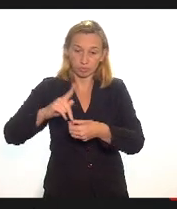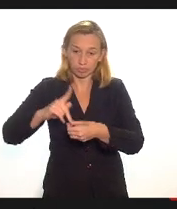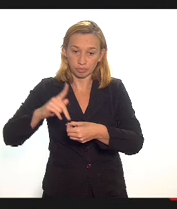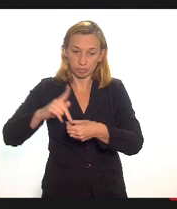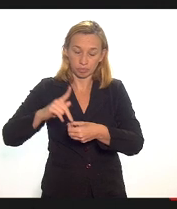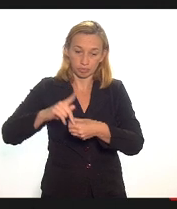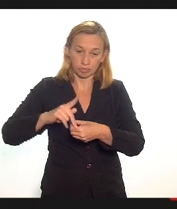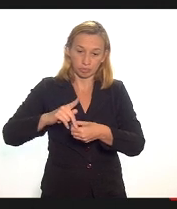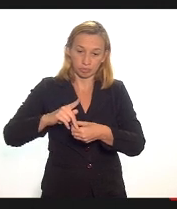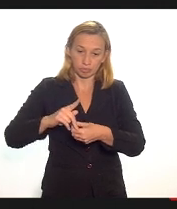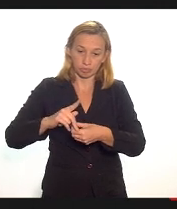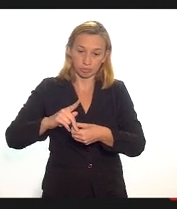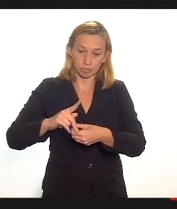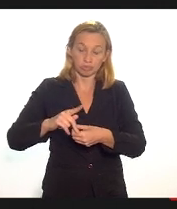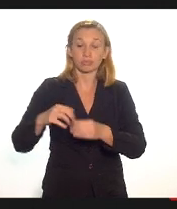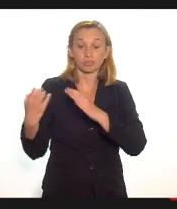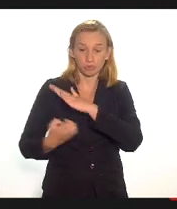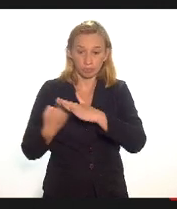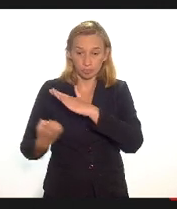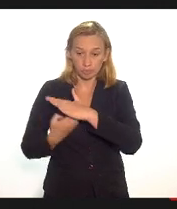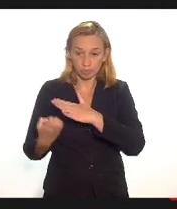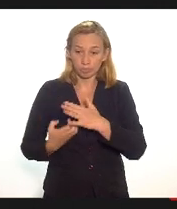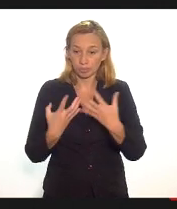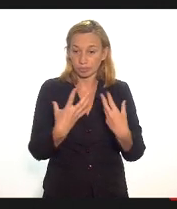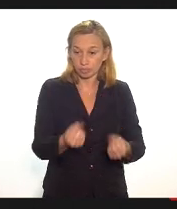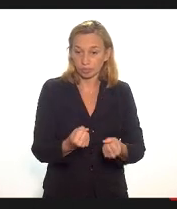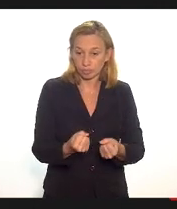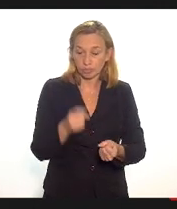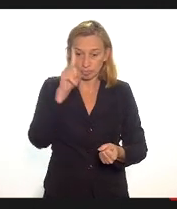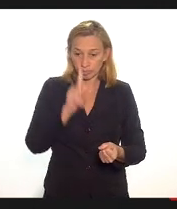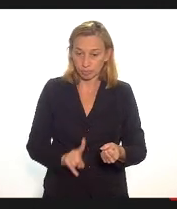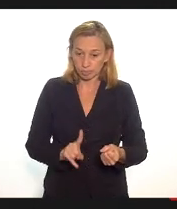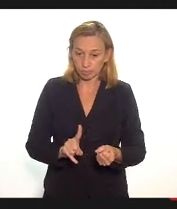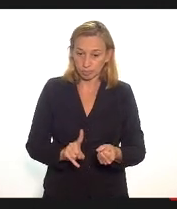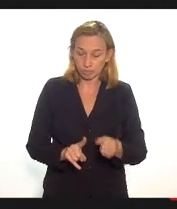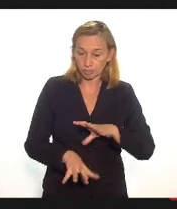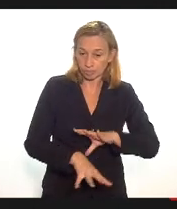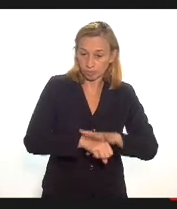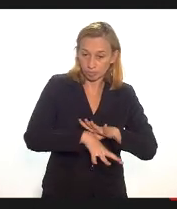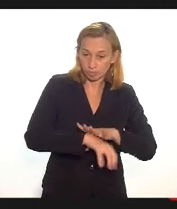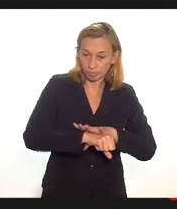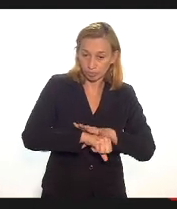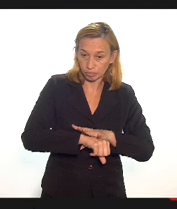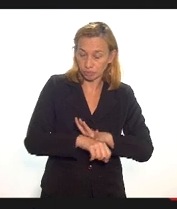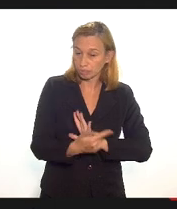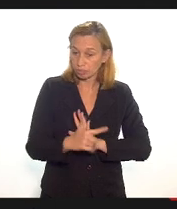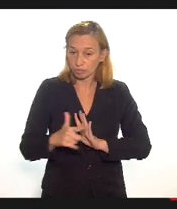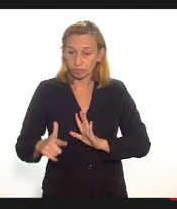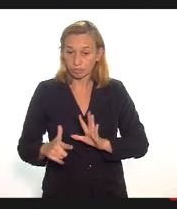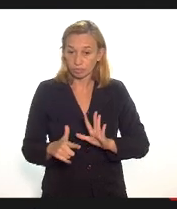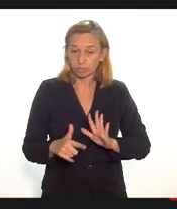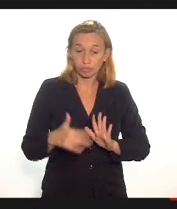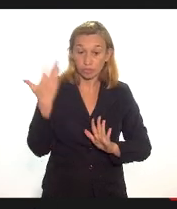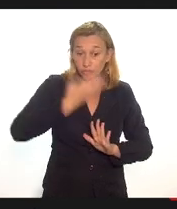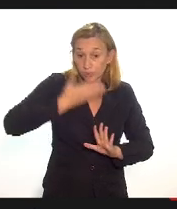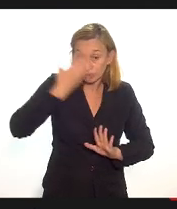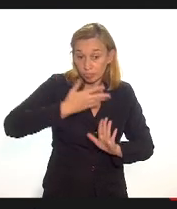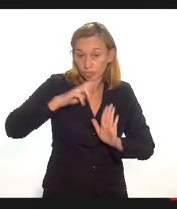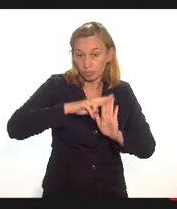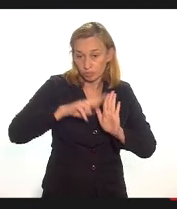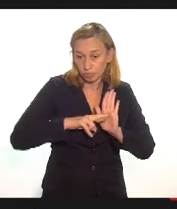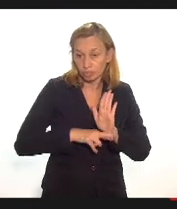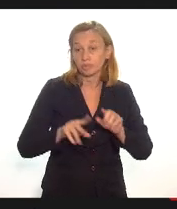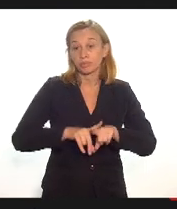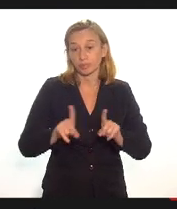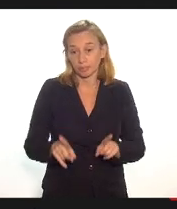como empresa detentora dos direitos da exploração. Então, a gente não consegue enxergar a regra, mas